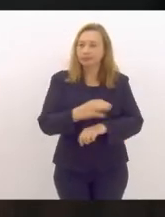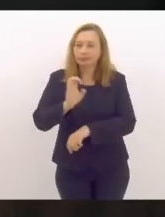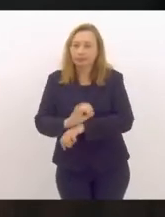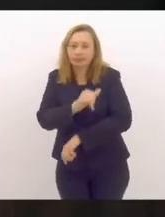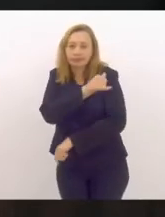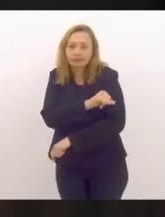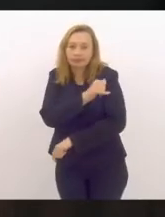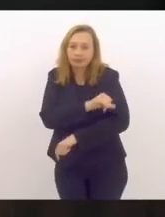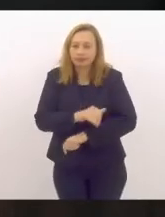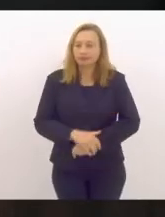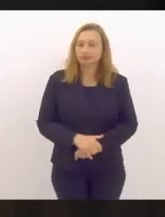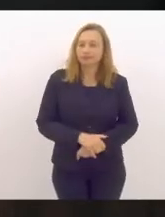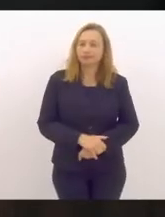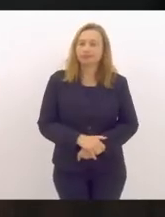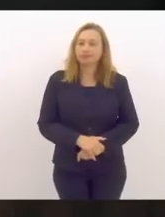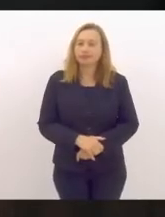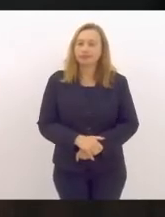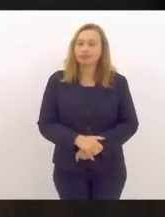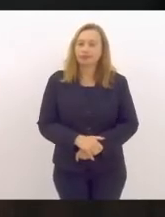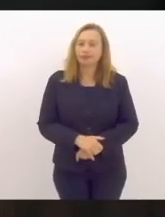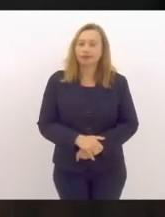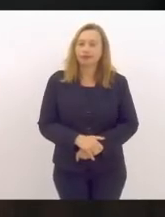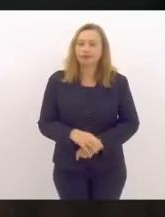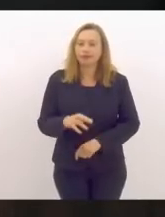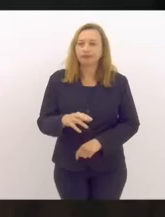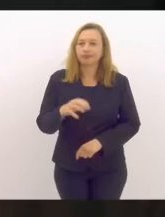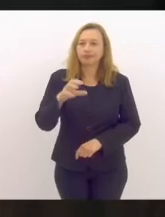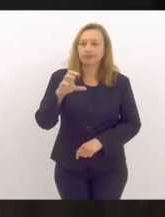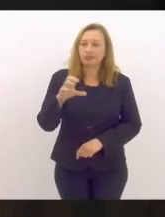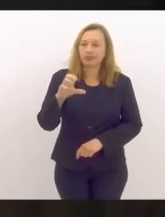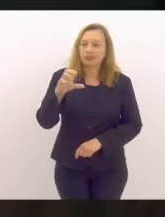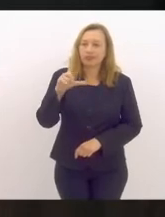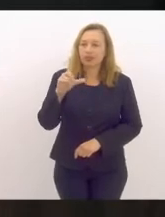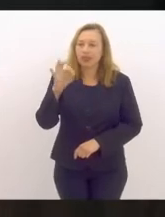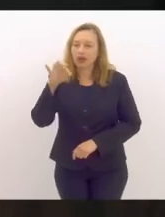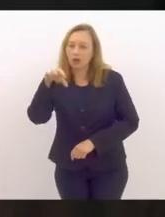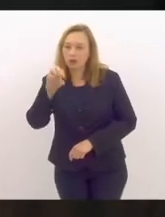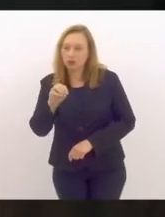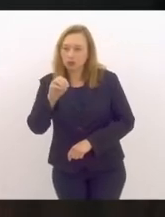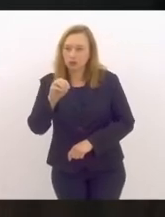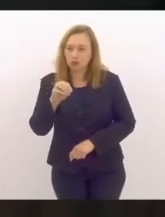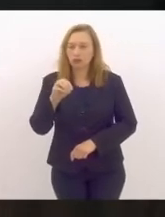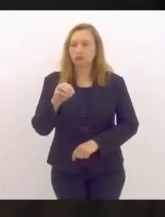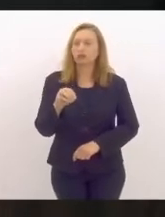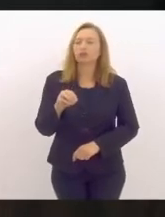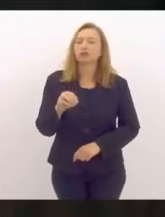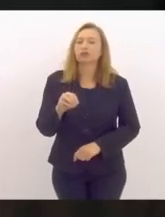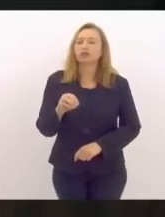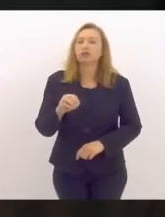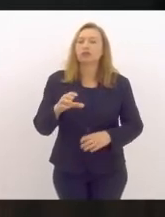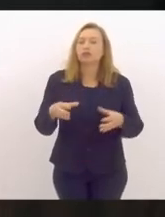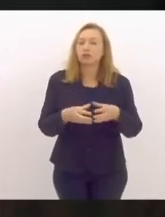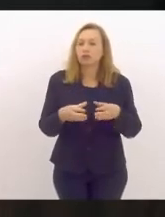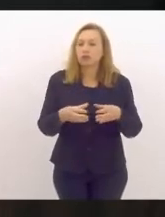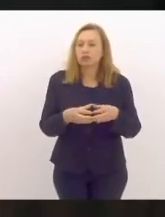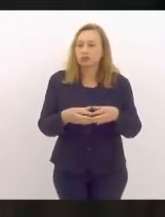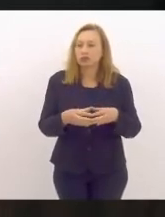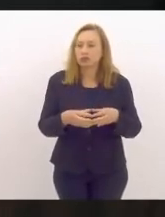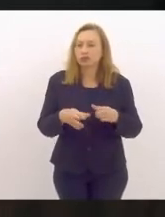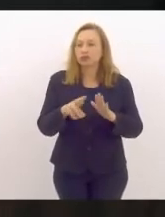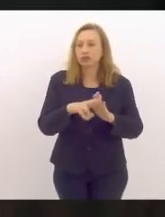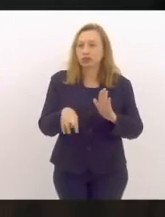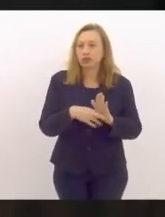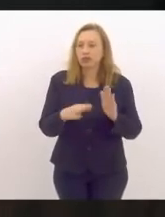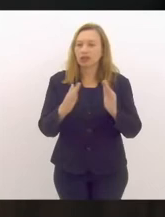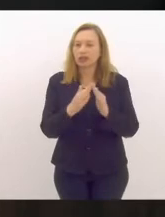Janeiro ao ilustríssimo senhor Cláudio Pereira de Araújo, mestre Cláudio. Parecida à Comissão de Normas Internas e Proposições